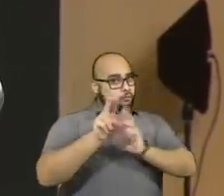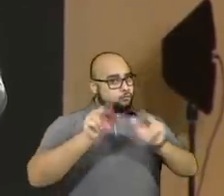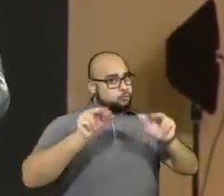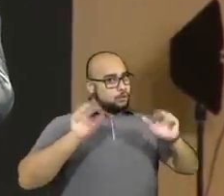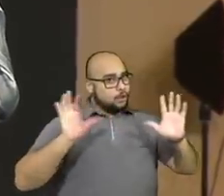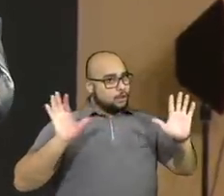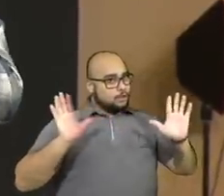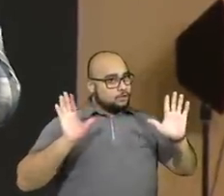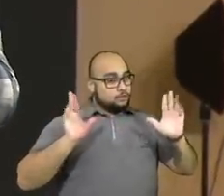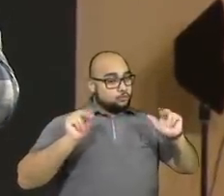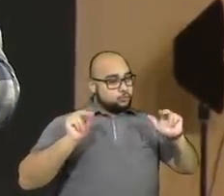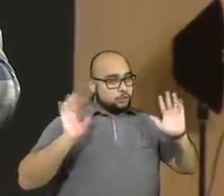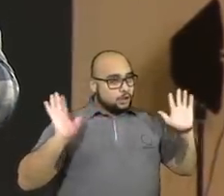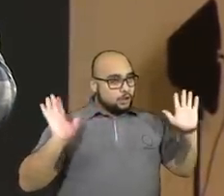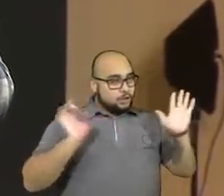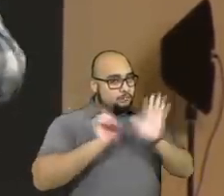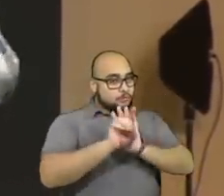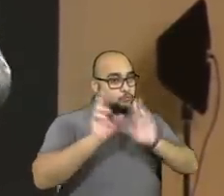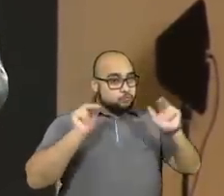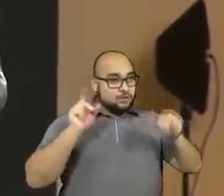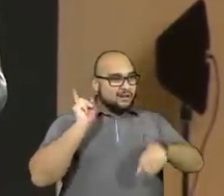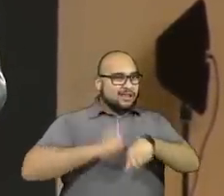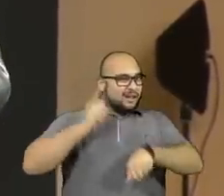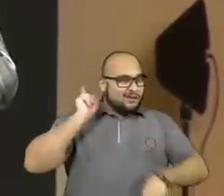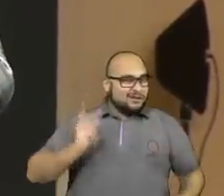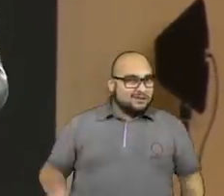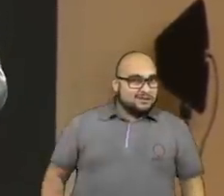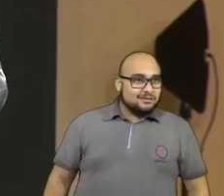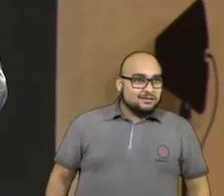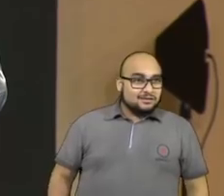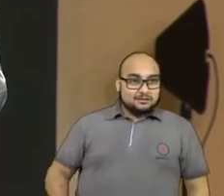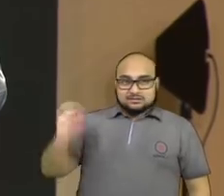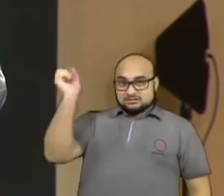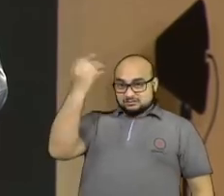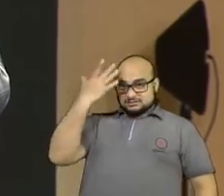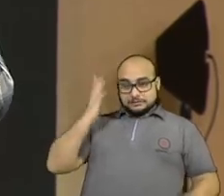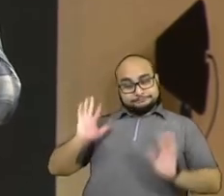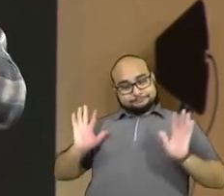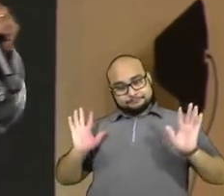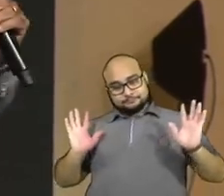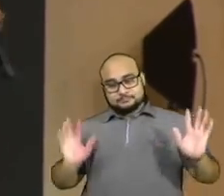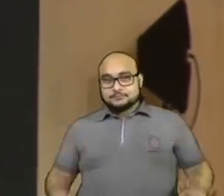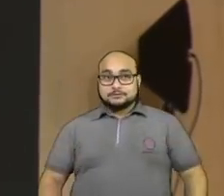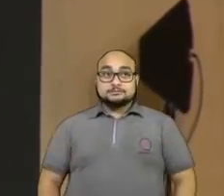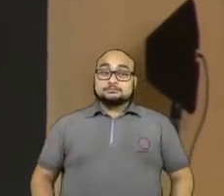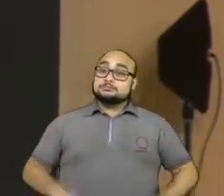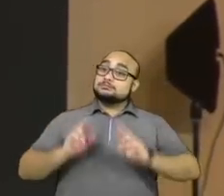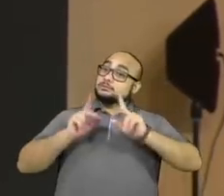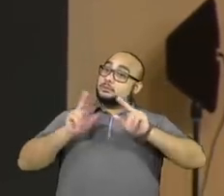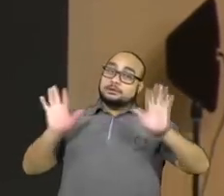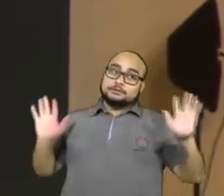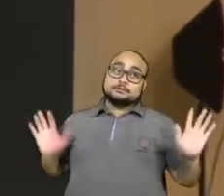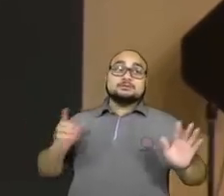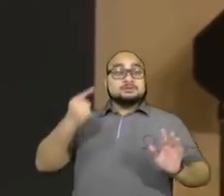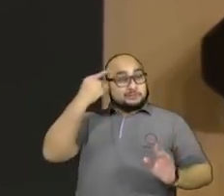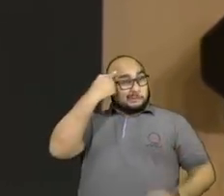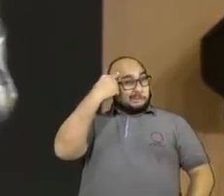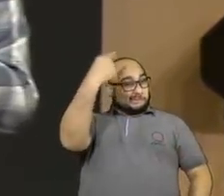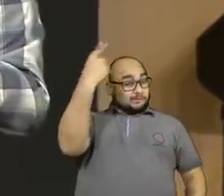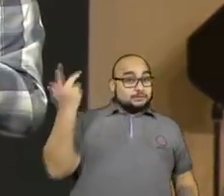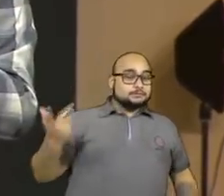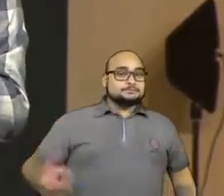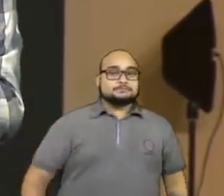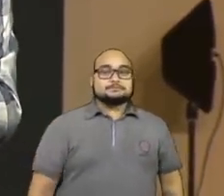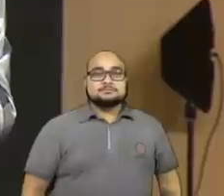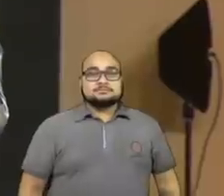Nunca. Na hora, eu não vou dizer que foi revelação. Mas uma coisa veio e disse assim, pergunta